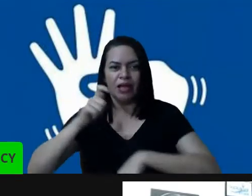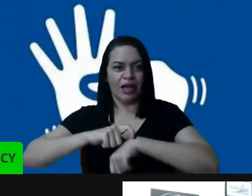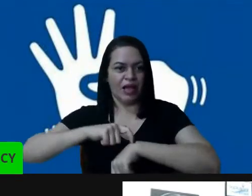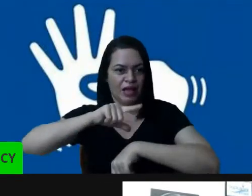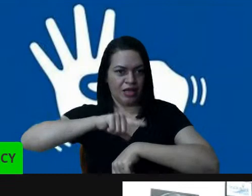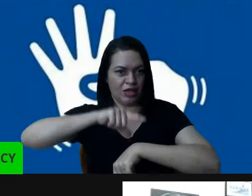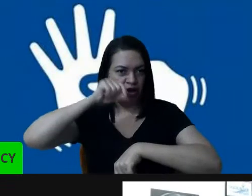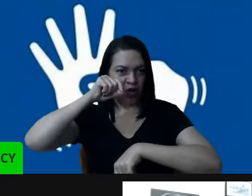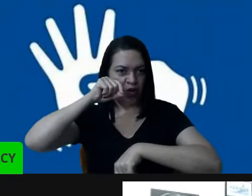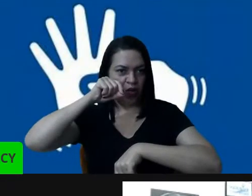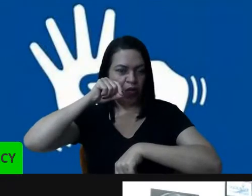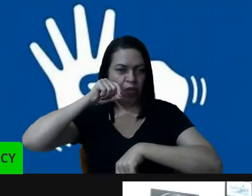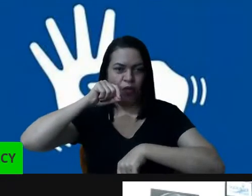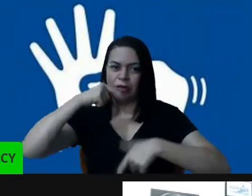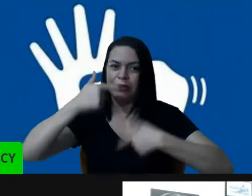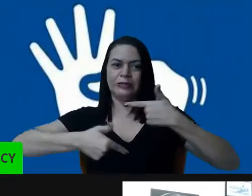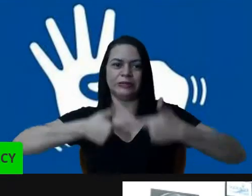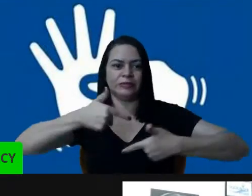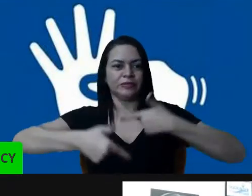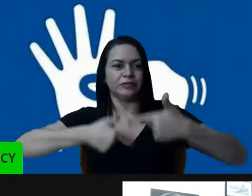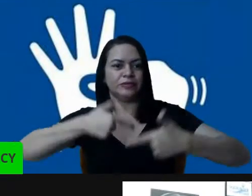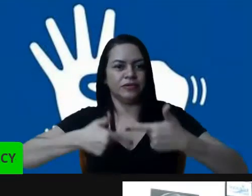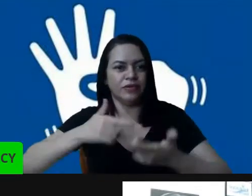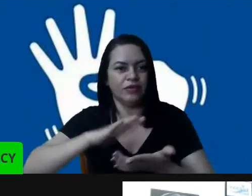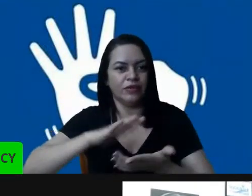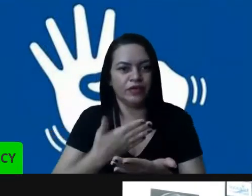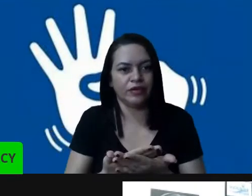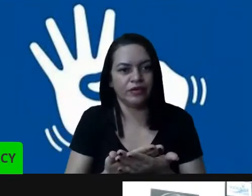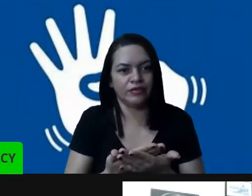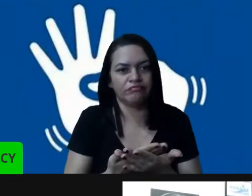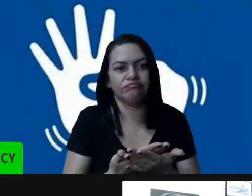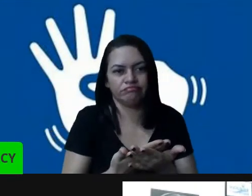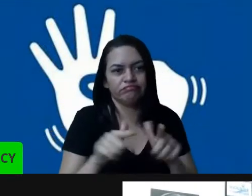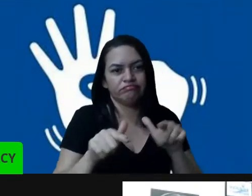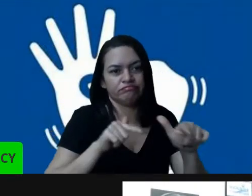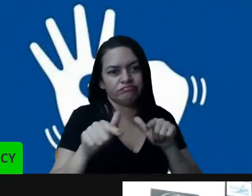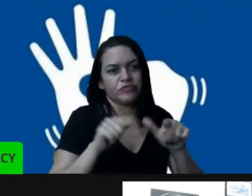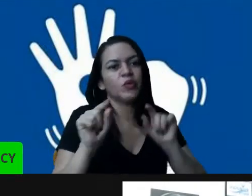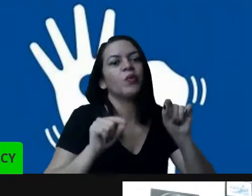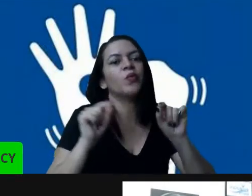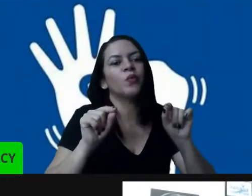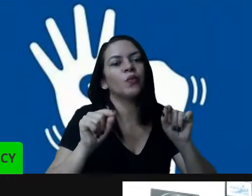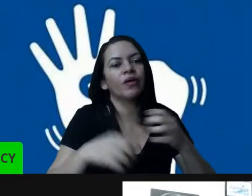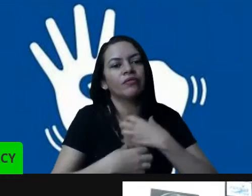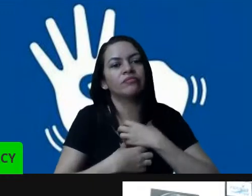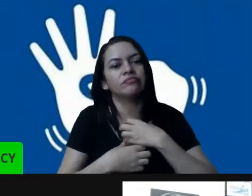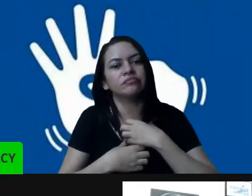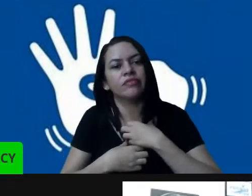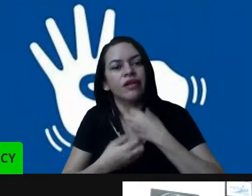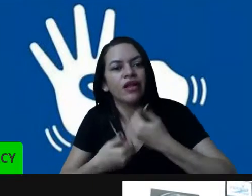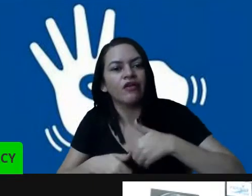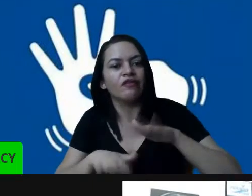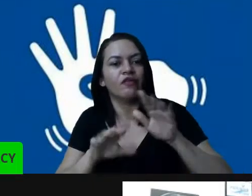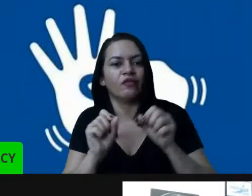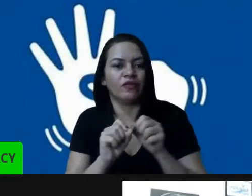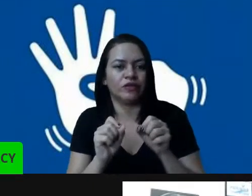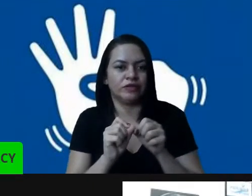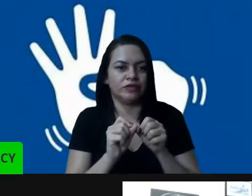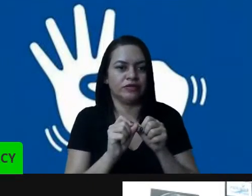jornal e fazer essa interpretação, essa transcrição. O que levou na tua mente de querer fazer isso?